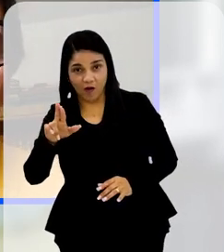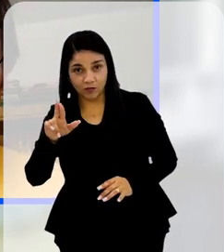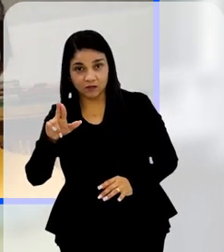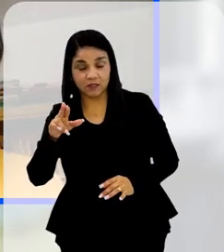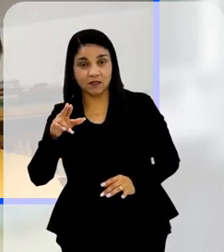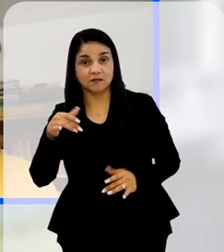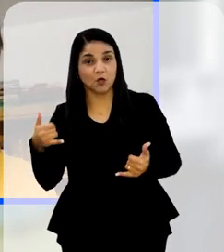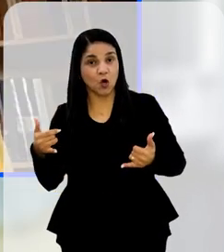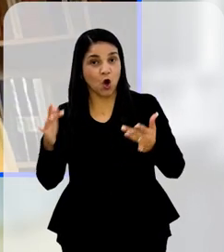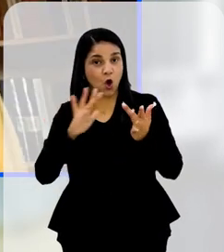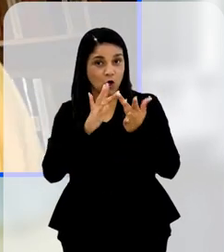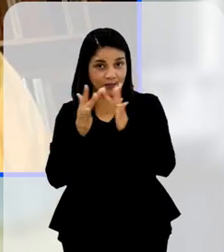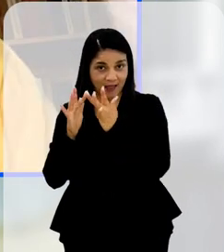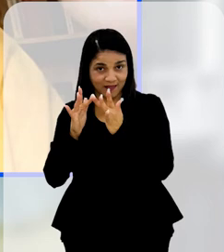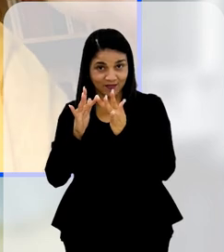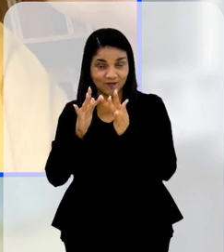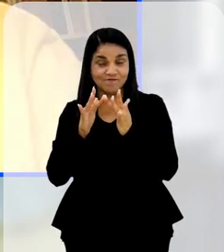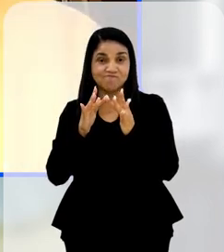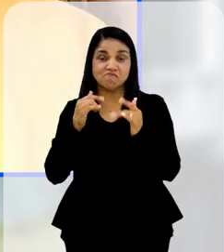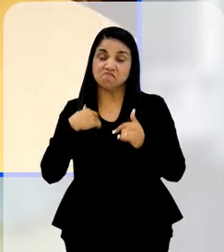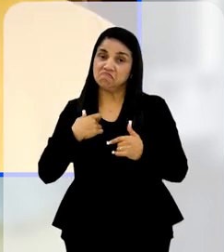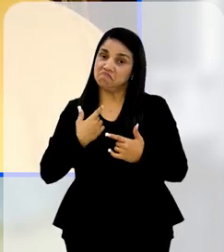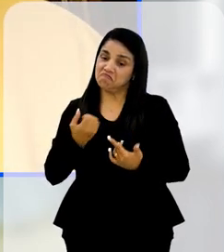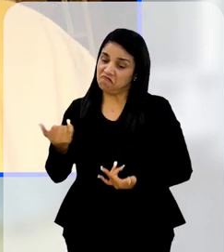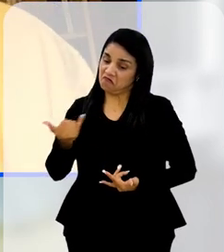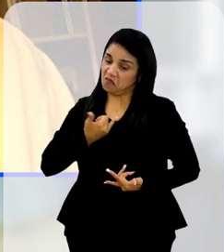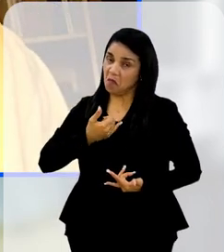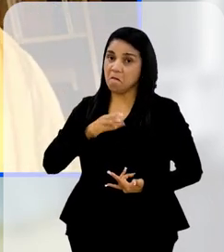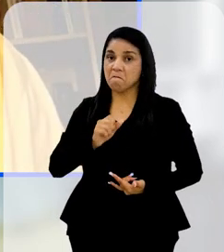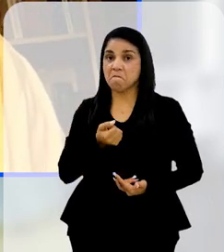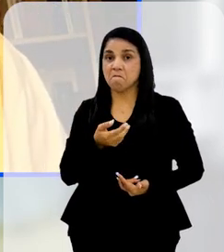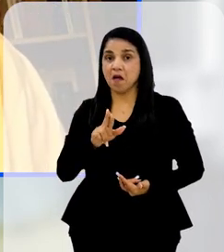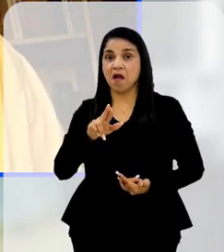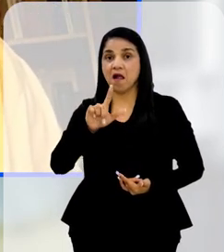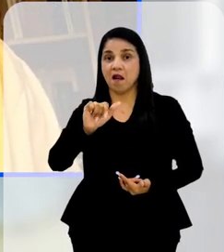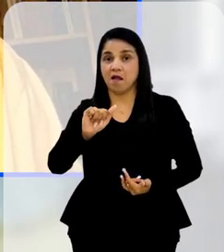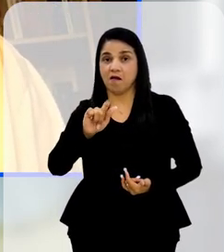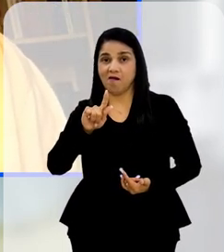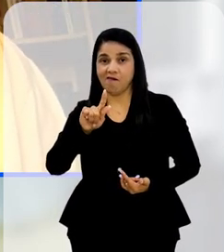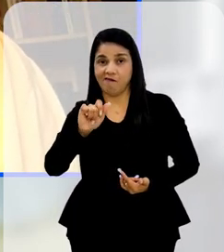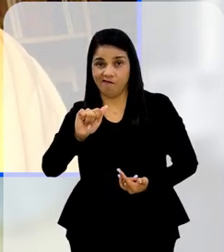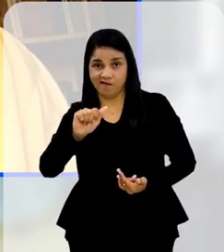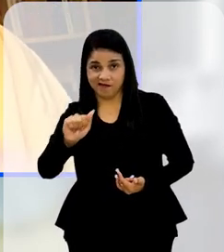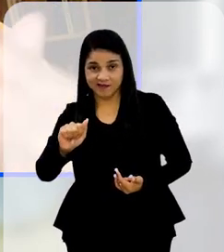foi no Bar Lagoa. Para mim tinha sido em outro lugar, né?